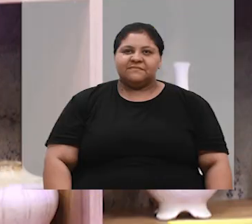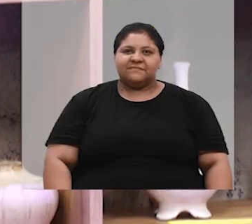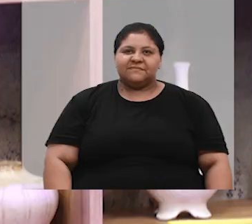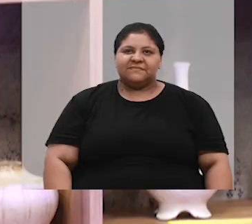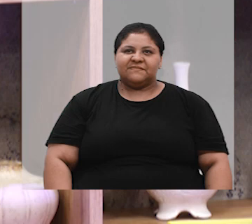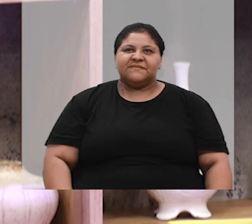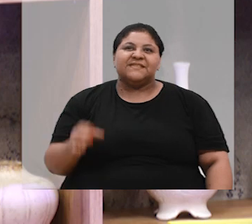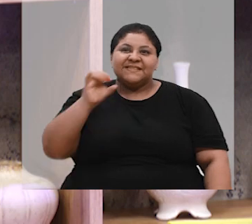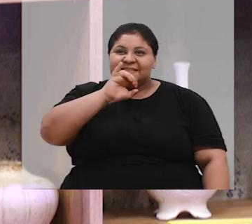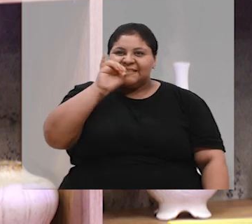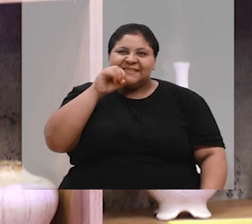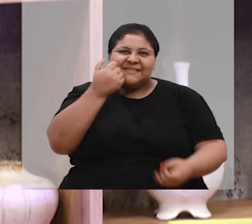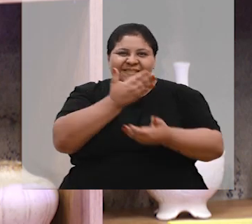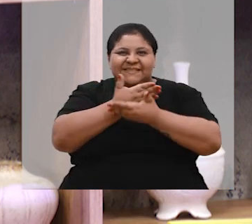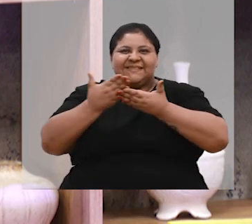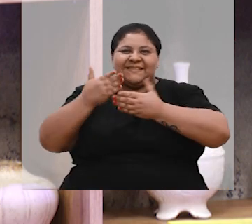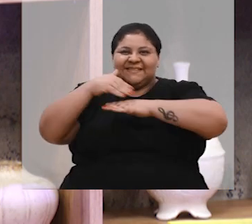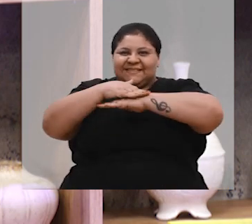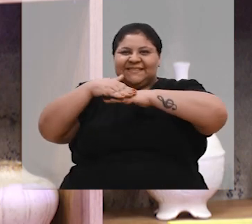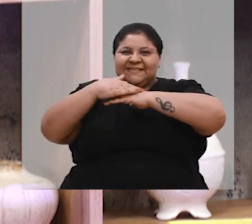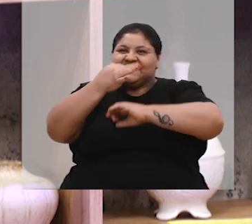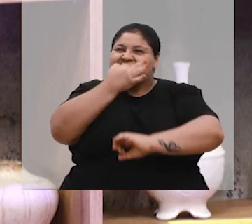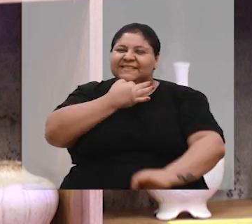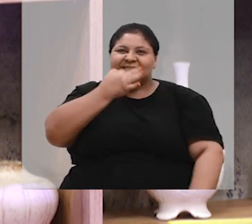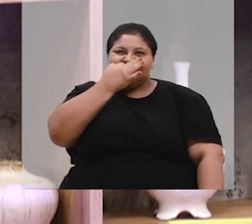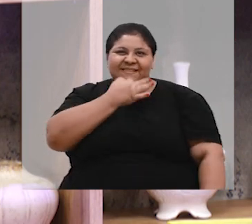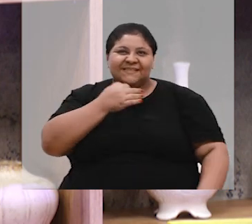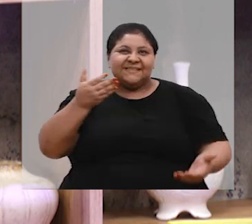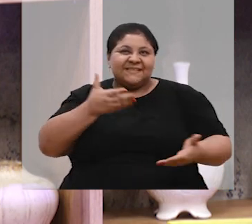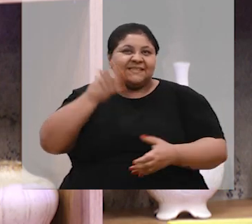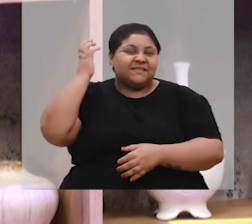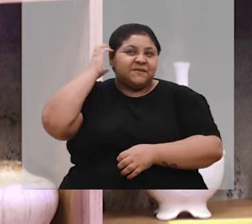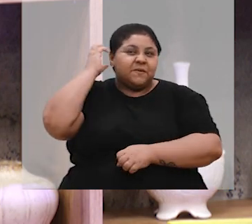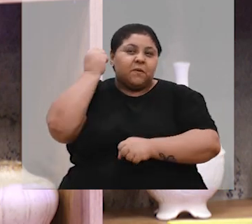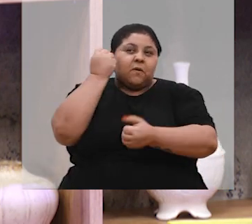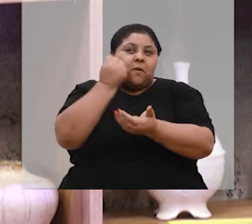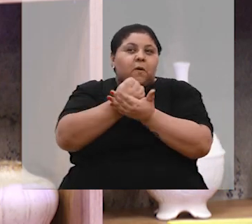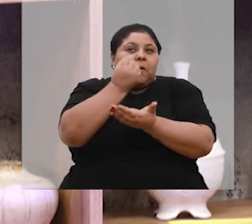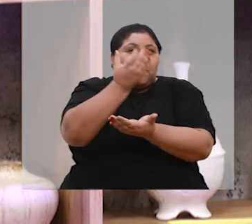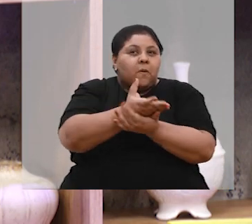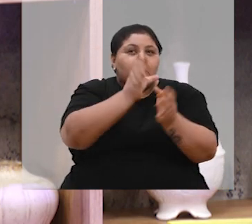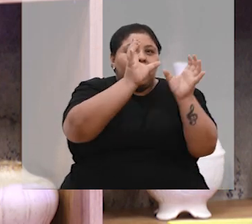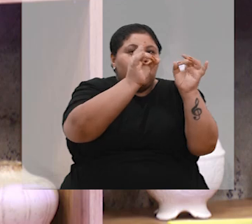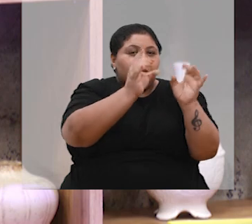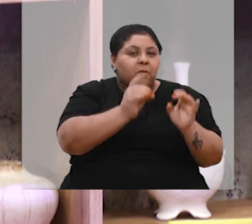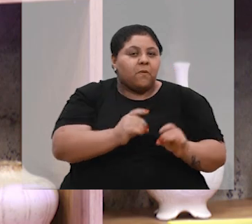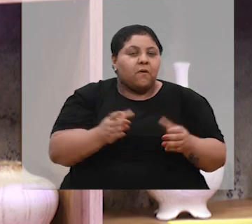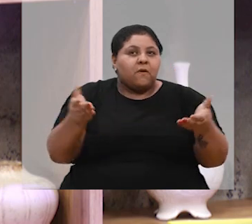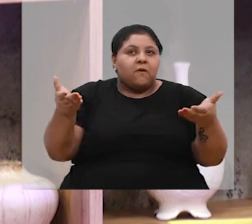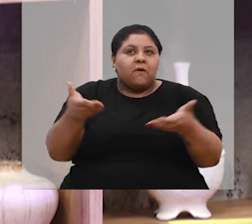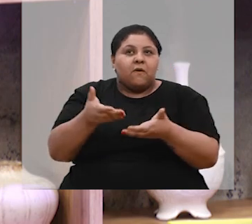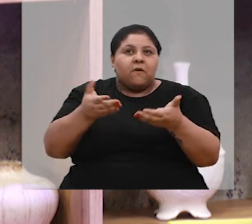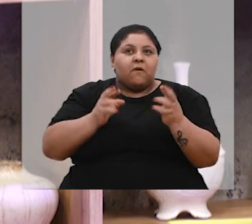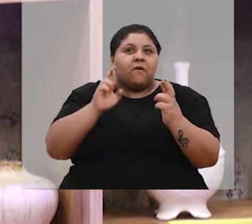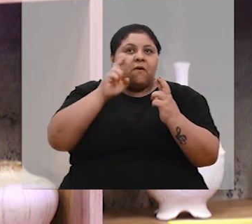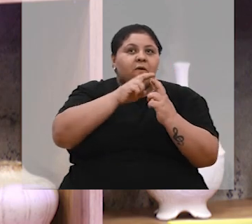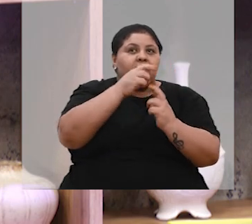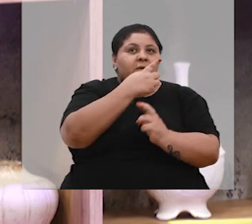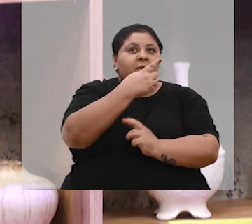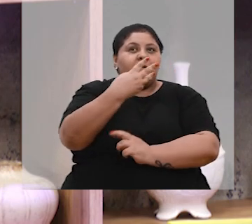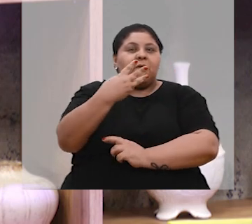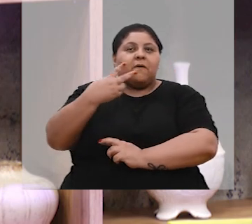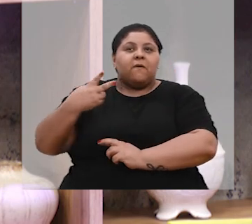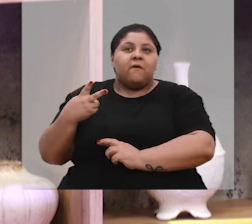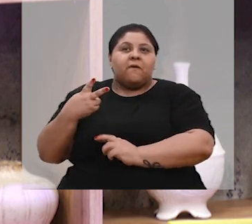Olá, está começando mais um Caxias Conversa, o podcast especial, essa edição referente aos 132 anos do